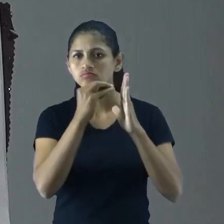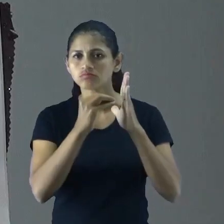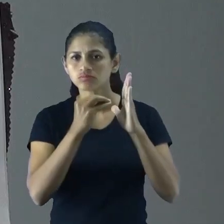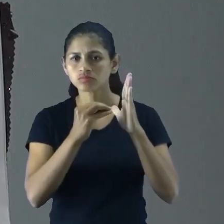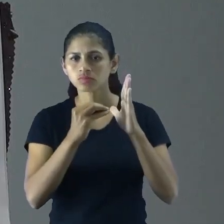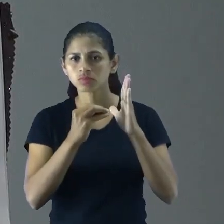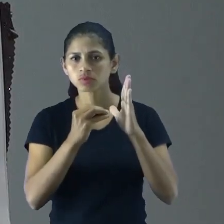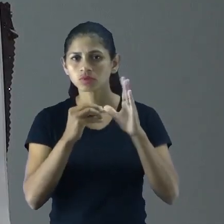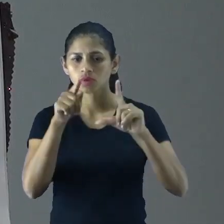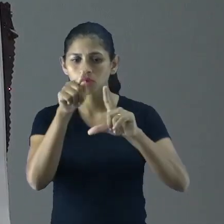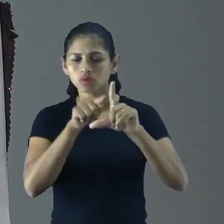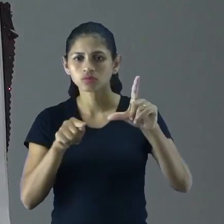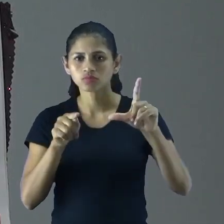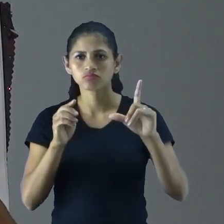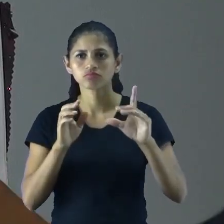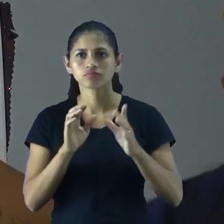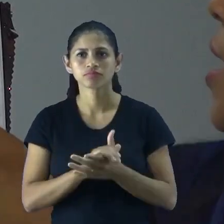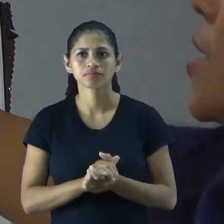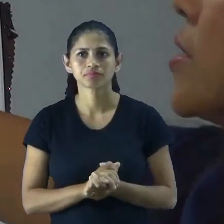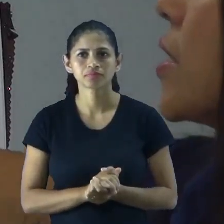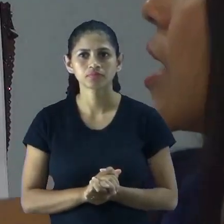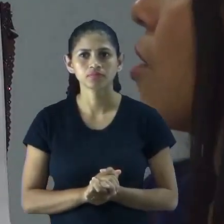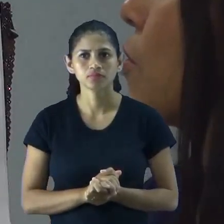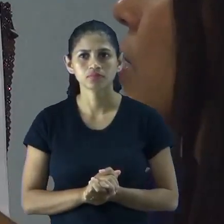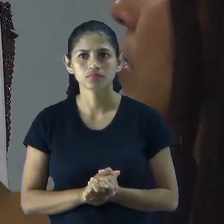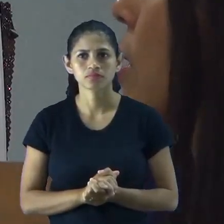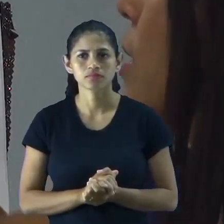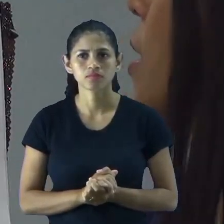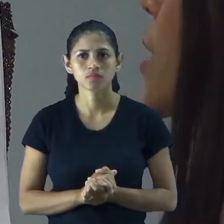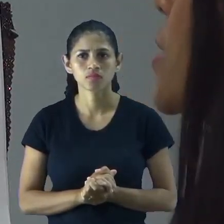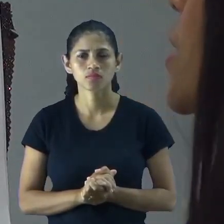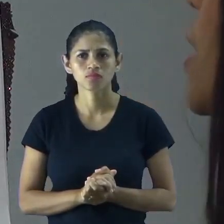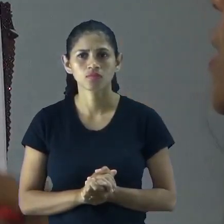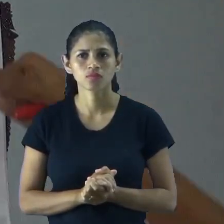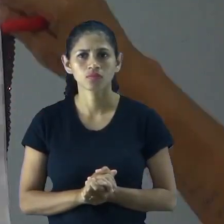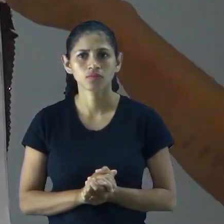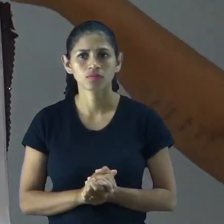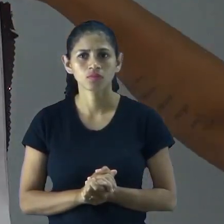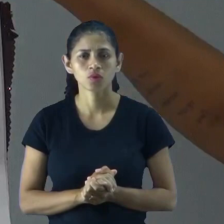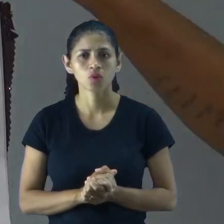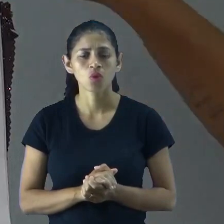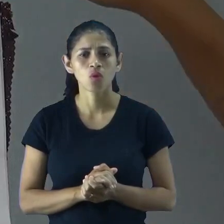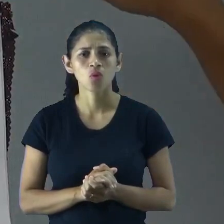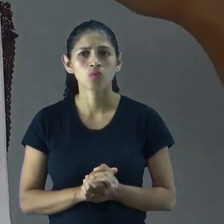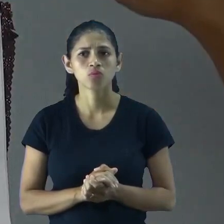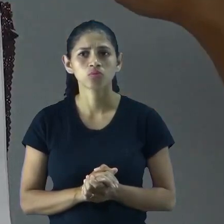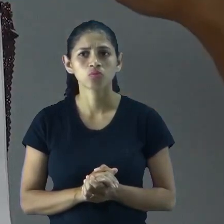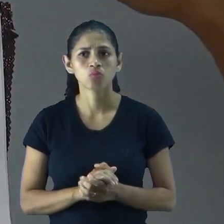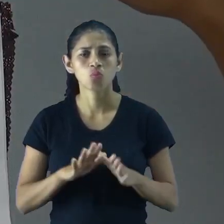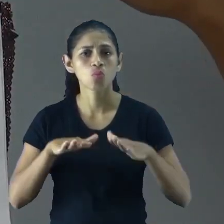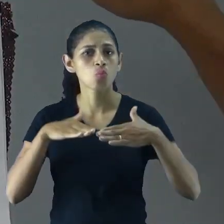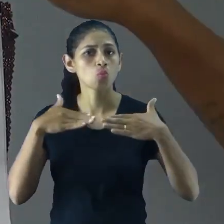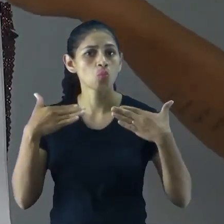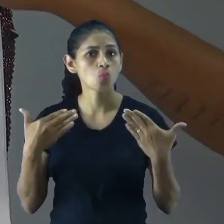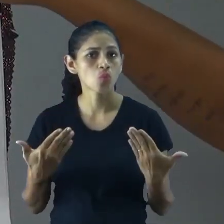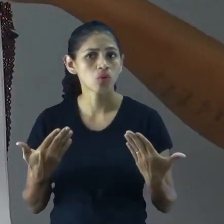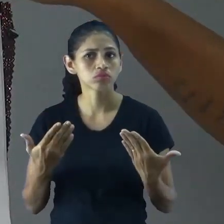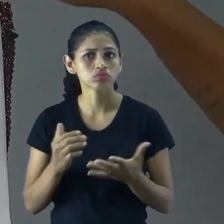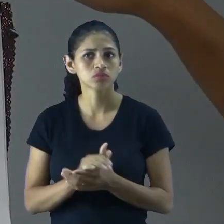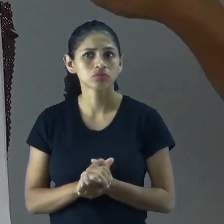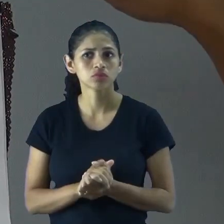com a nossa aula passada esse gráfico aqui seria o gráfico de coluna